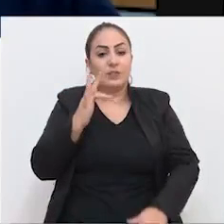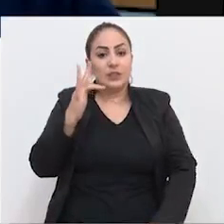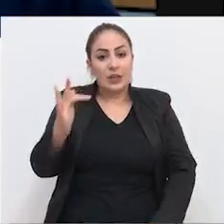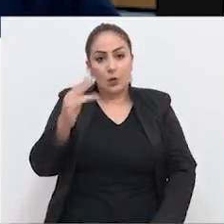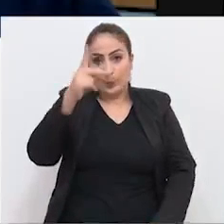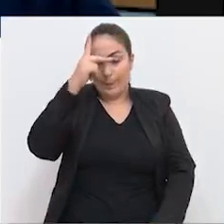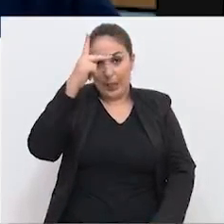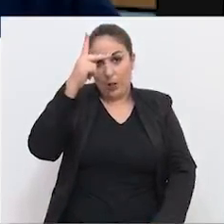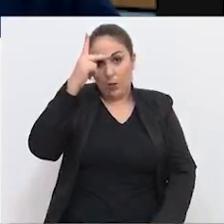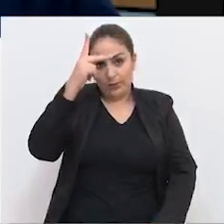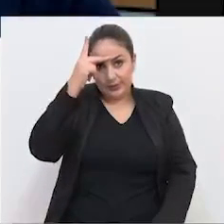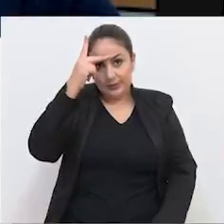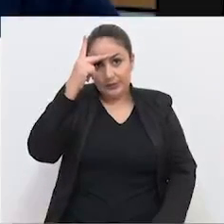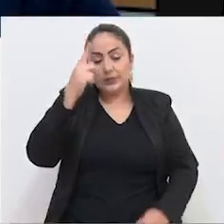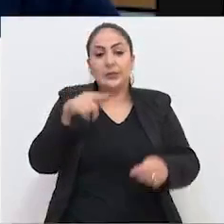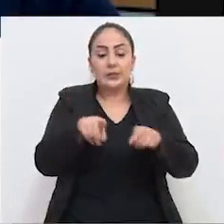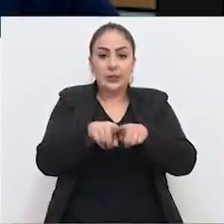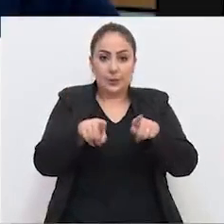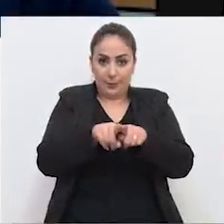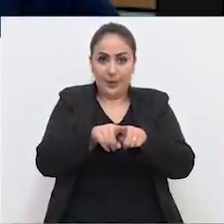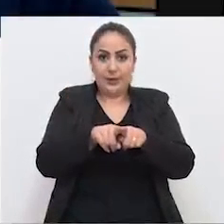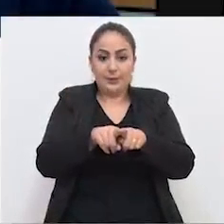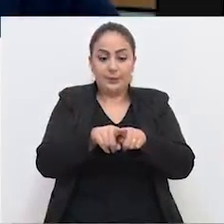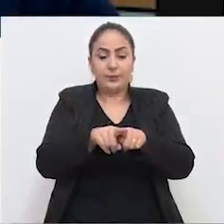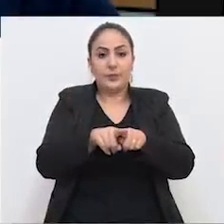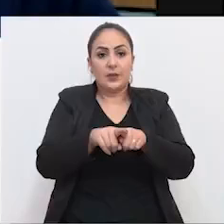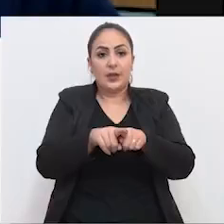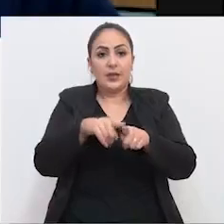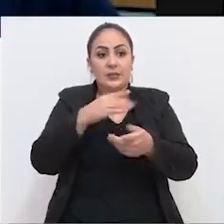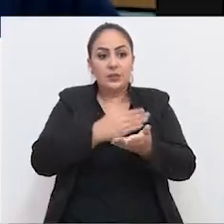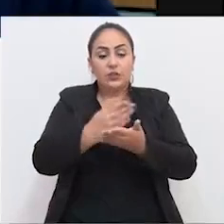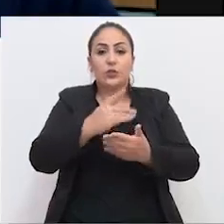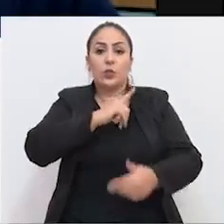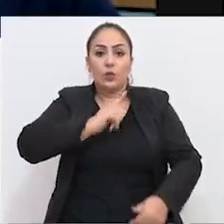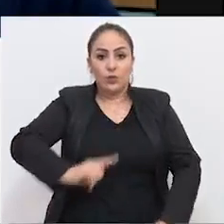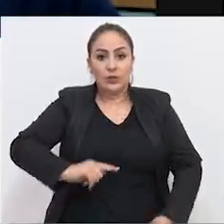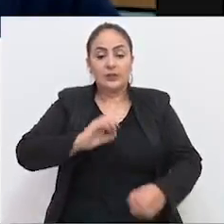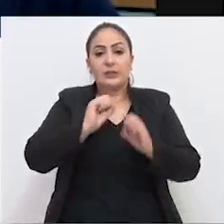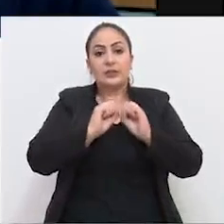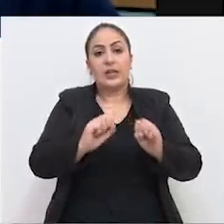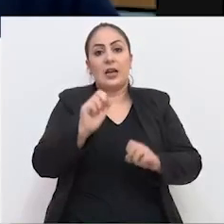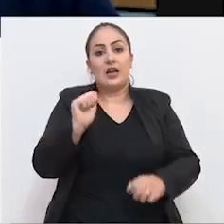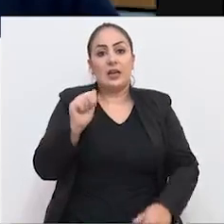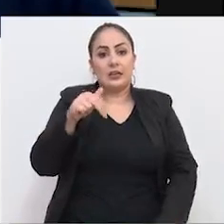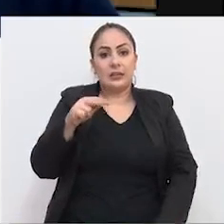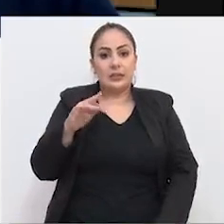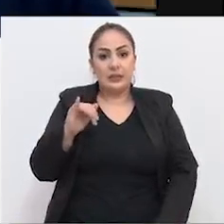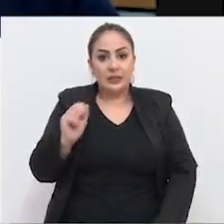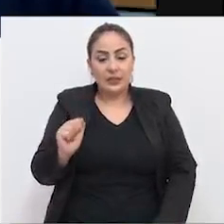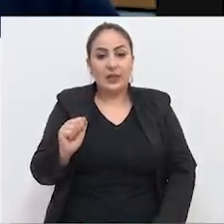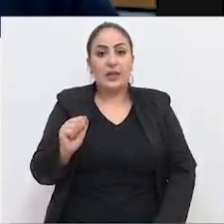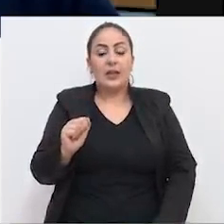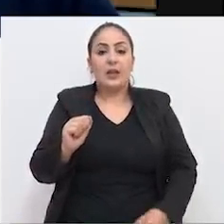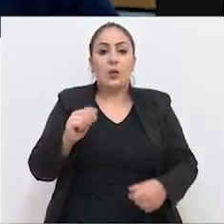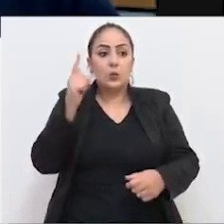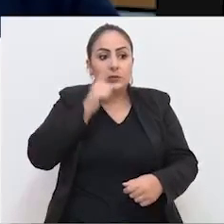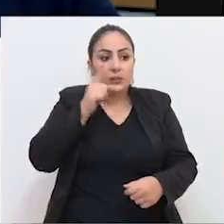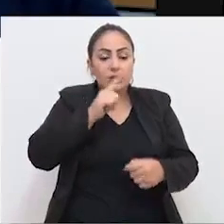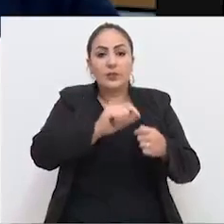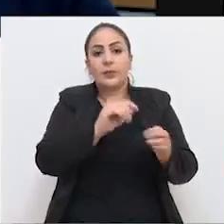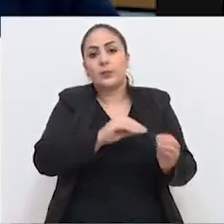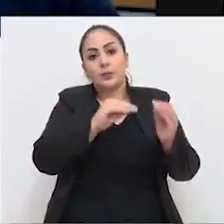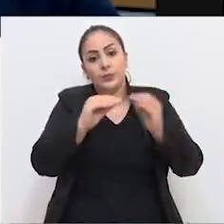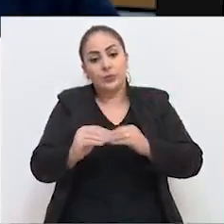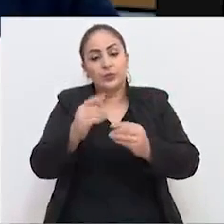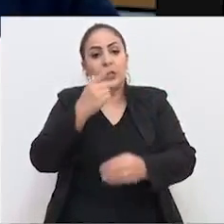de Pelotas e dessa iniciativa do governo, a secretária Arita, que conseguiu, né, que fez a transferência dos